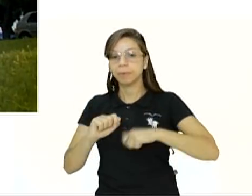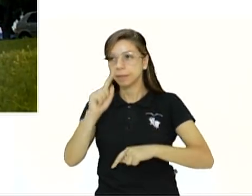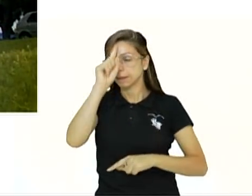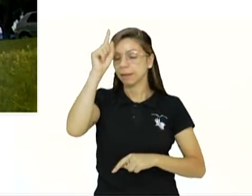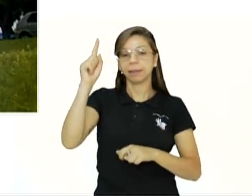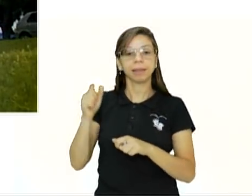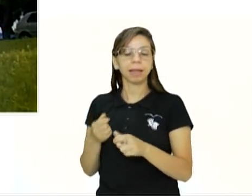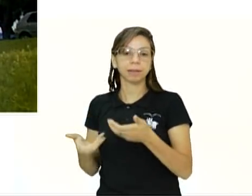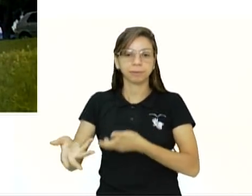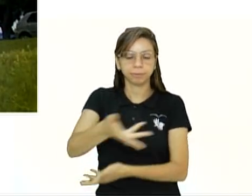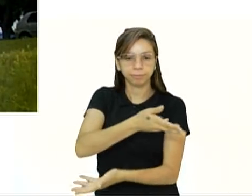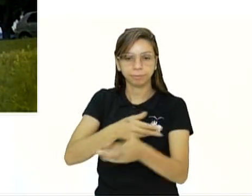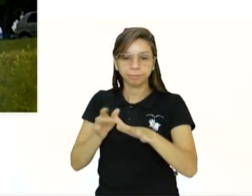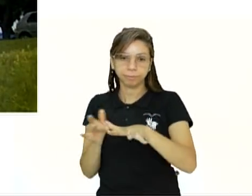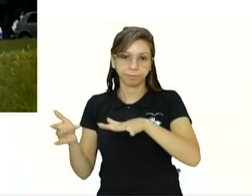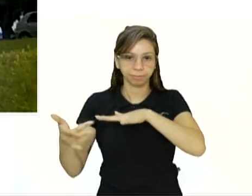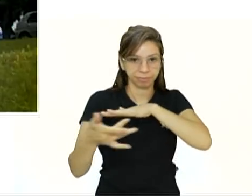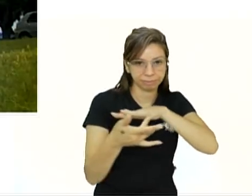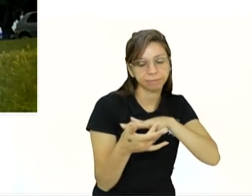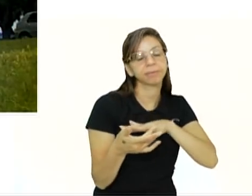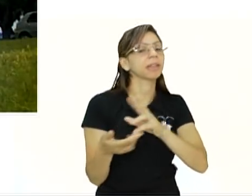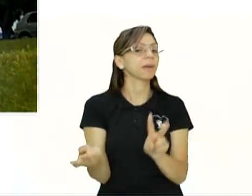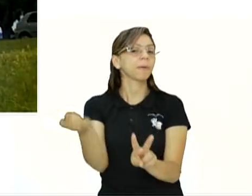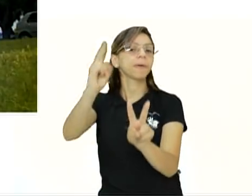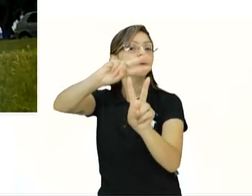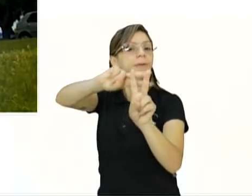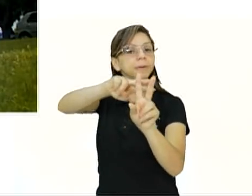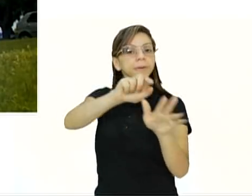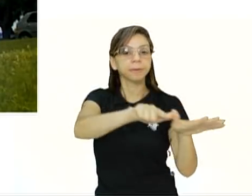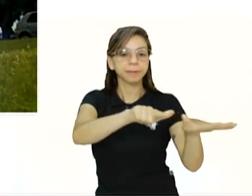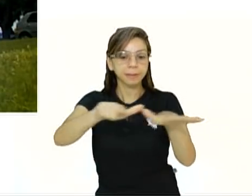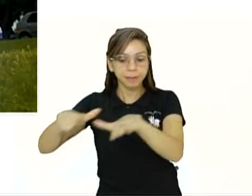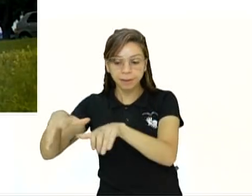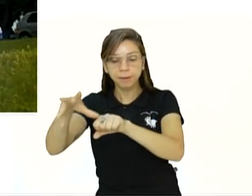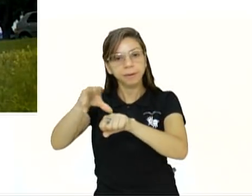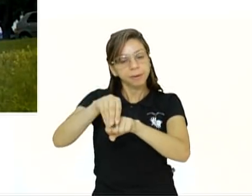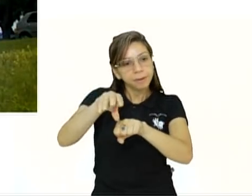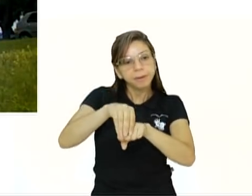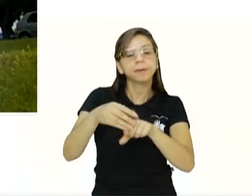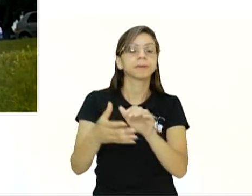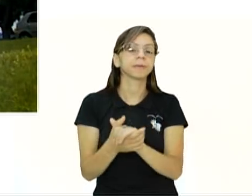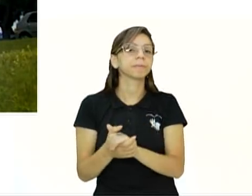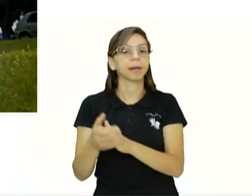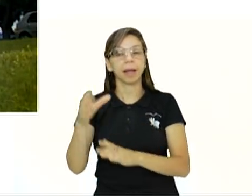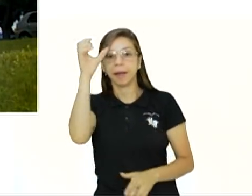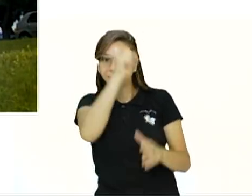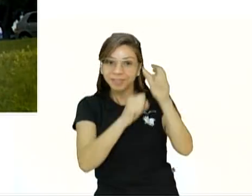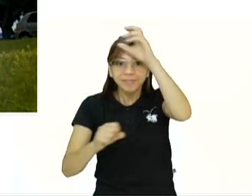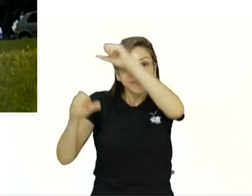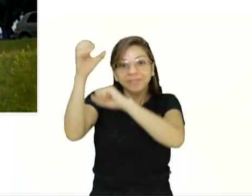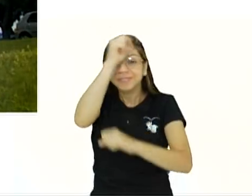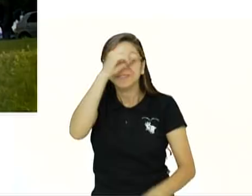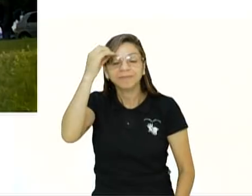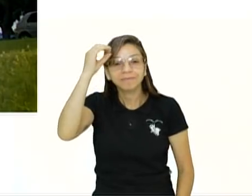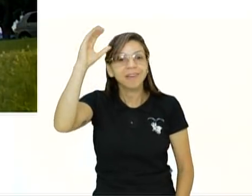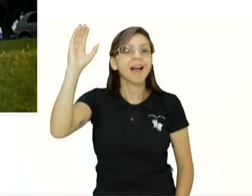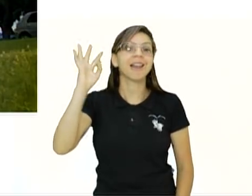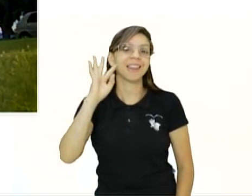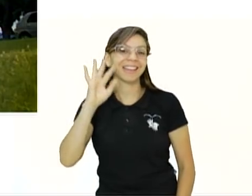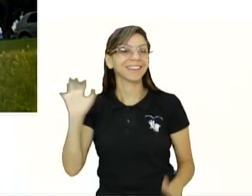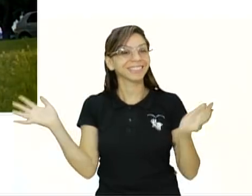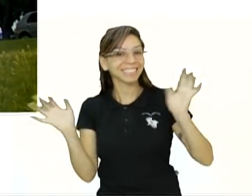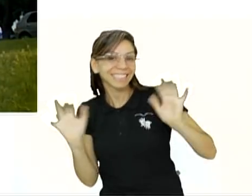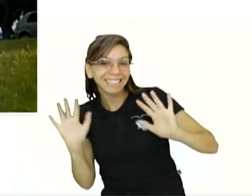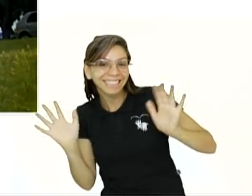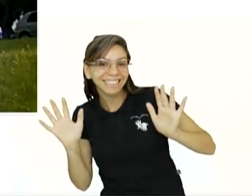sociais usando a hashtag Semana do Conhecimento. Use essa semana ao seu favor para você aprender um monte de coisa legal. Até